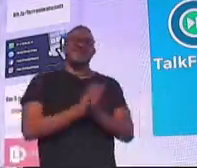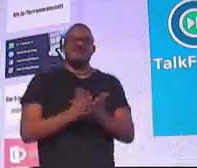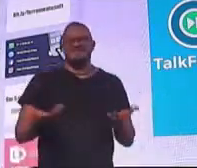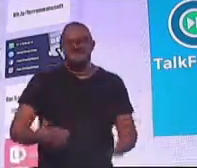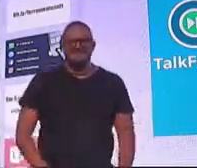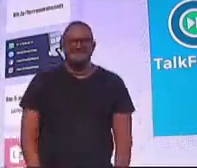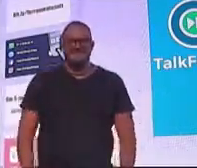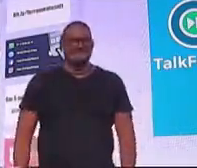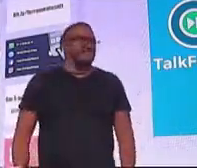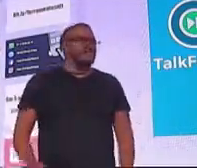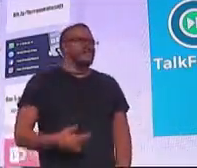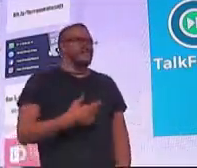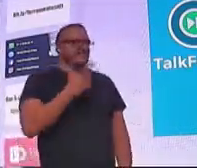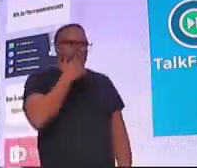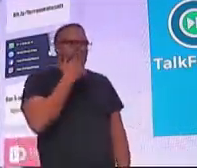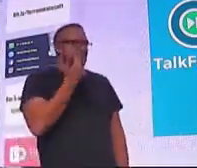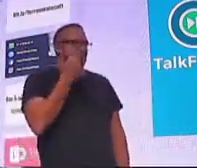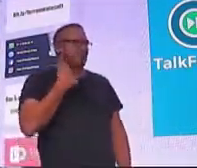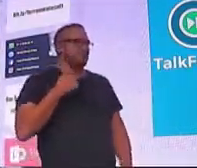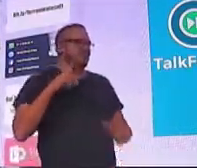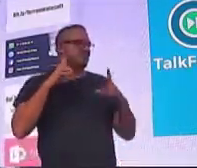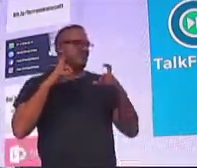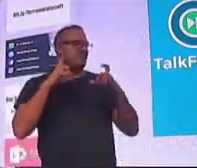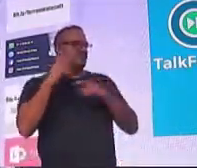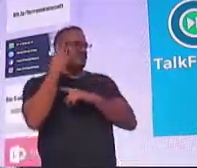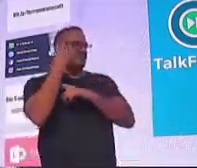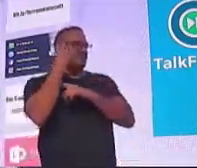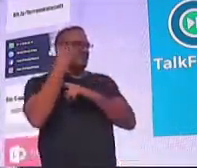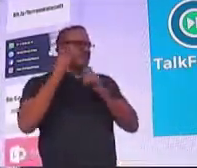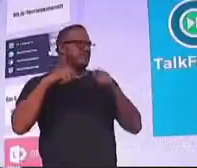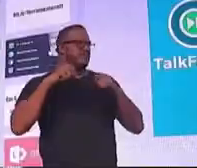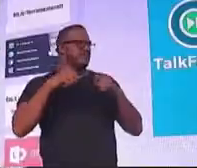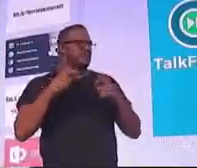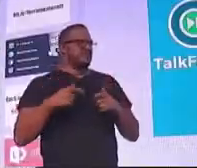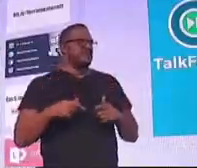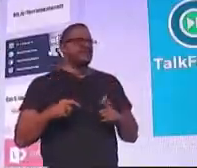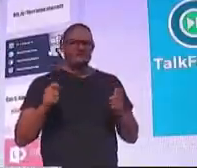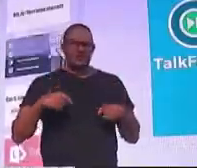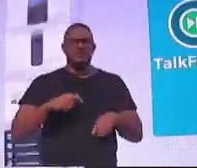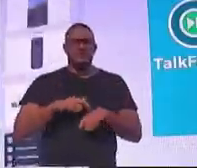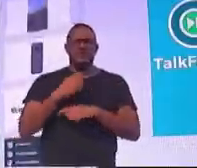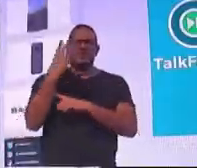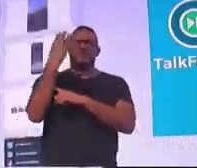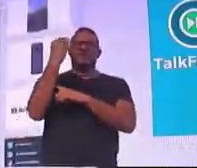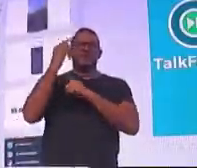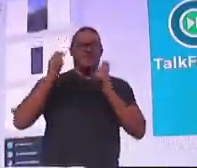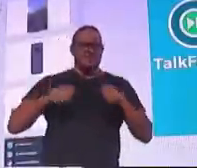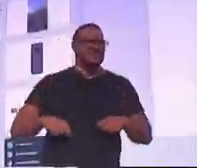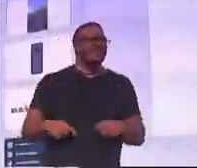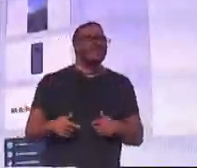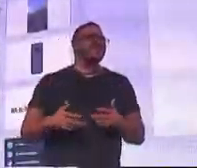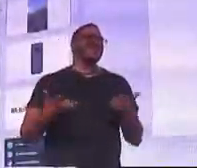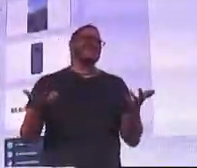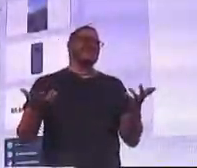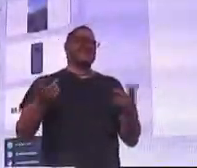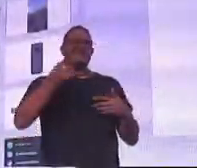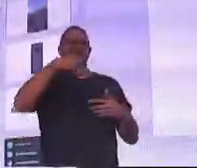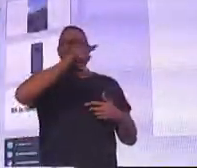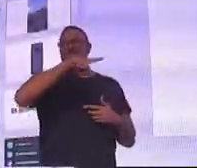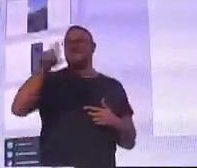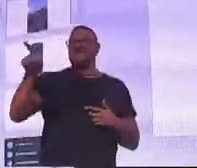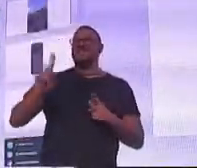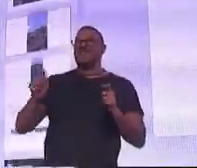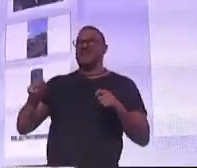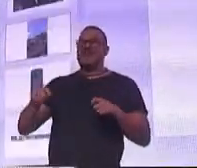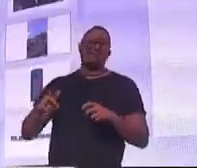Eu acho que não dá tempo da foto, né, final? Ou dá? Dá tempo da foto final? Então pronto, foto final. Eu nem ouvi a produção, ouvi vocês só